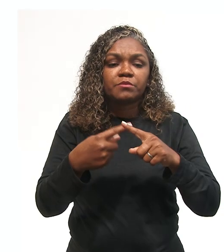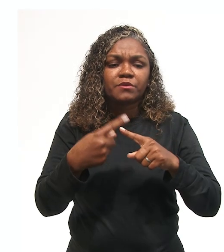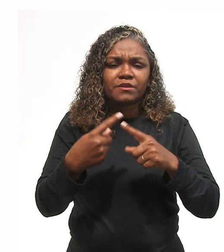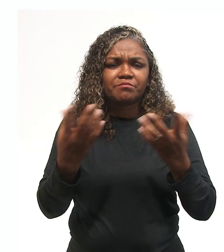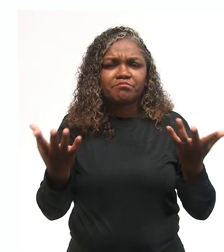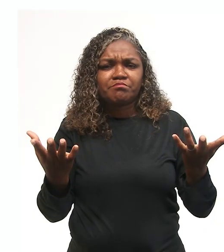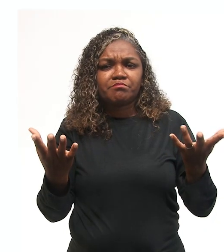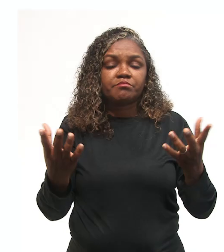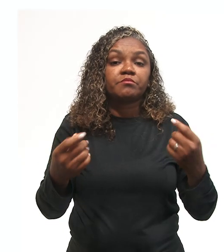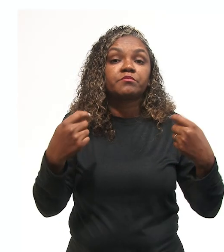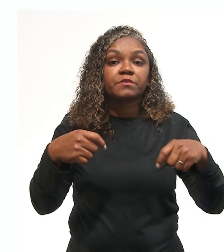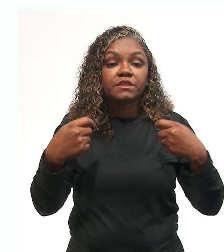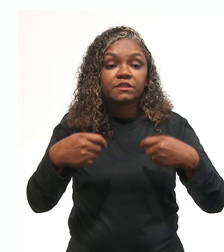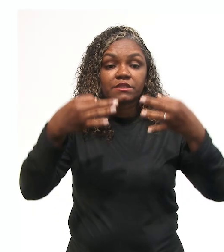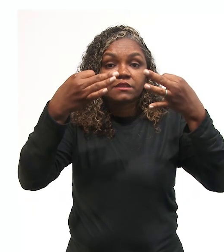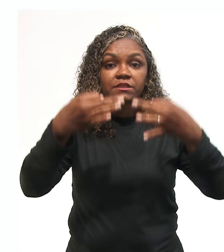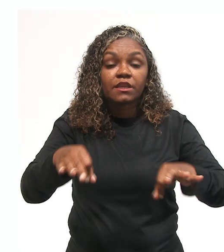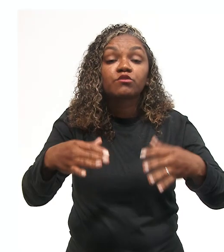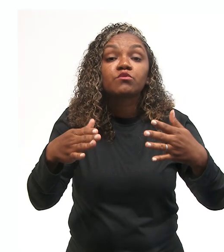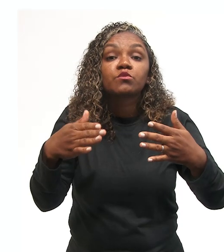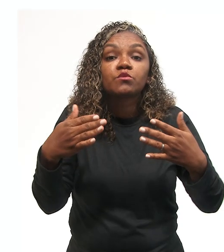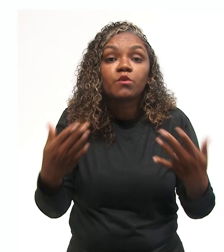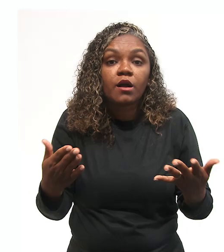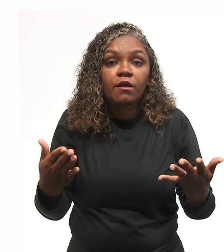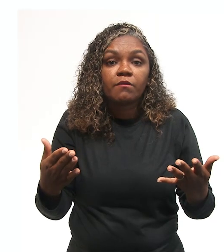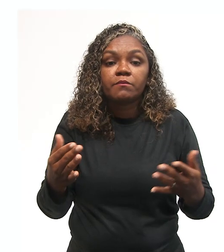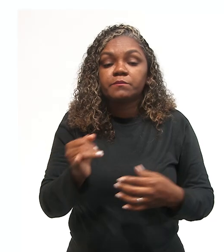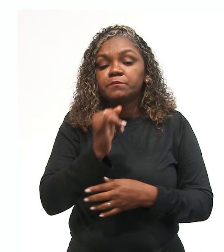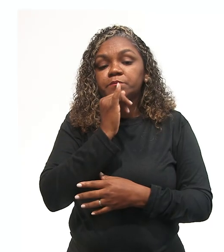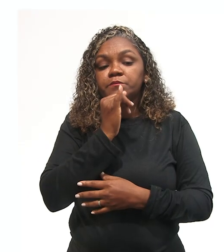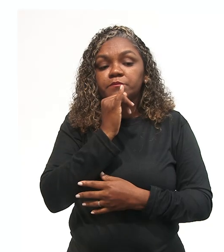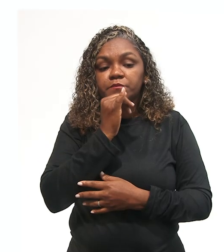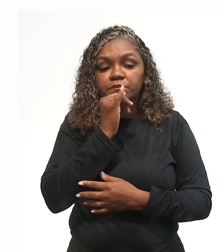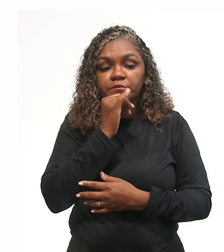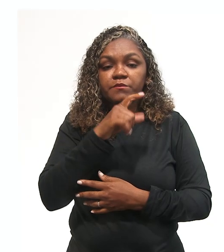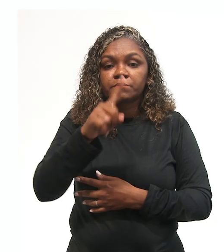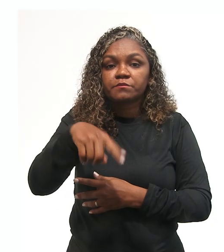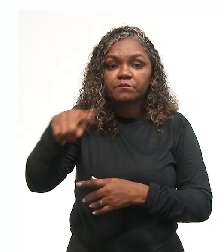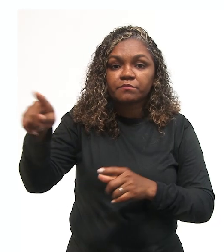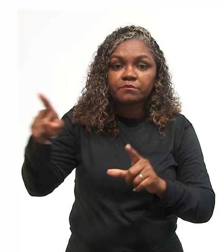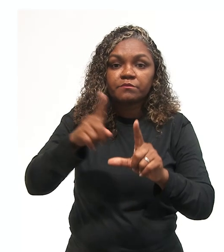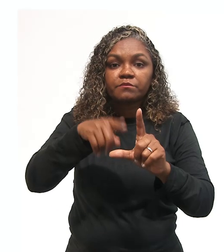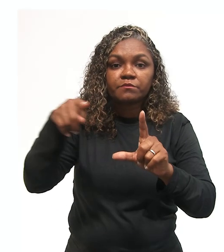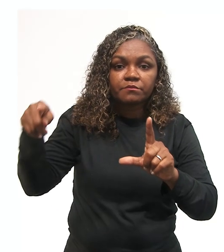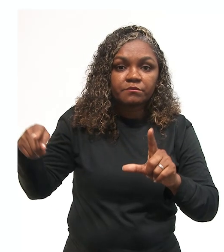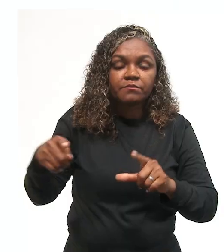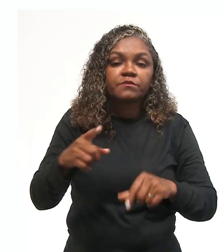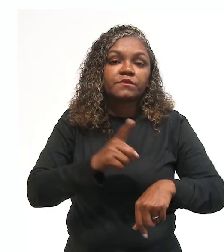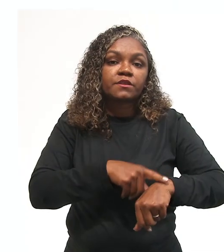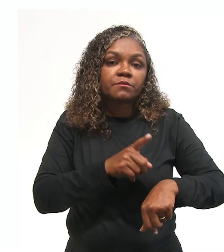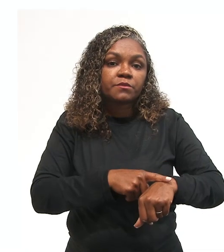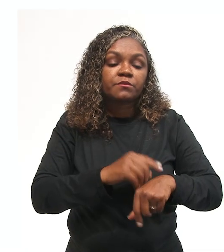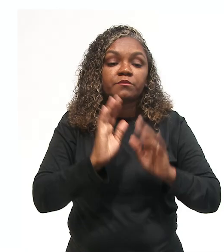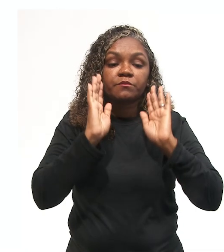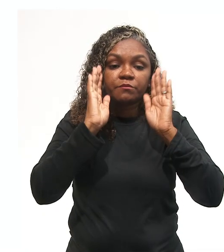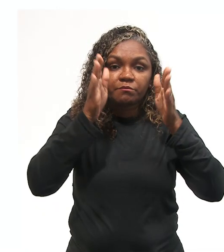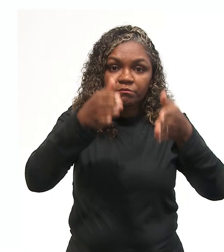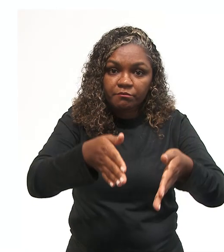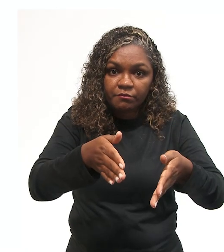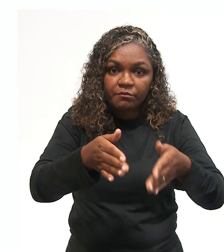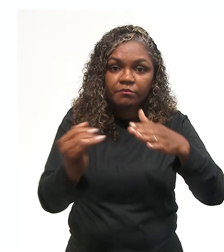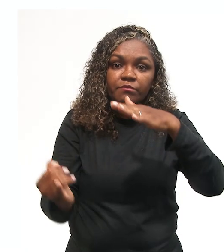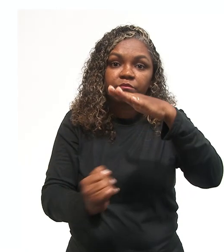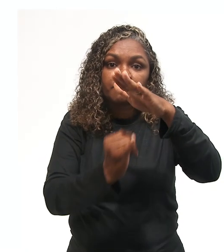né? Então, é preciso estabelecer, olha só, limites geográficos, limites temporais ou foco em